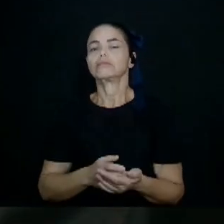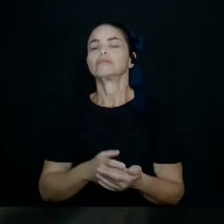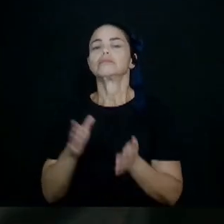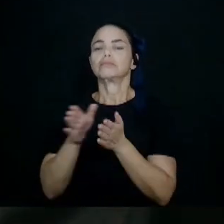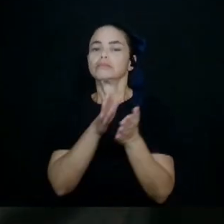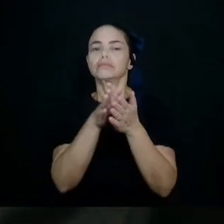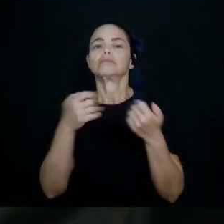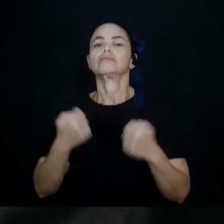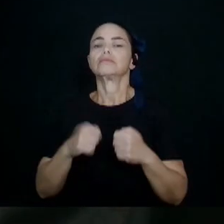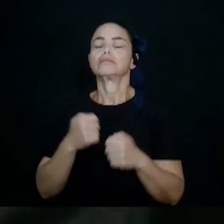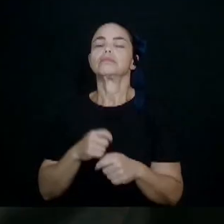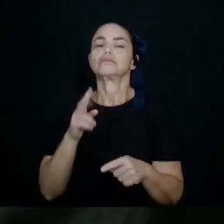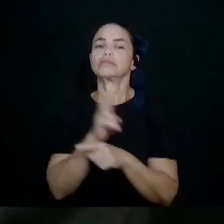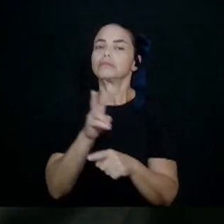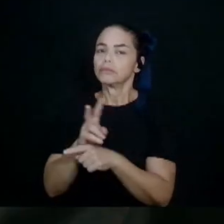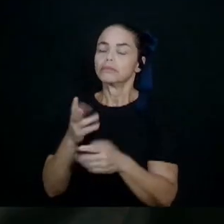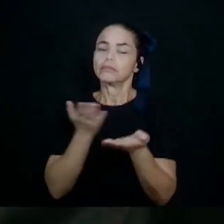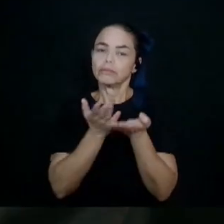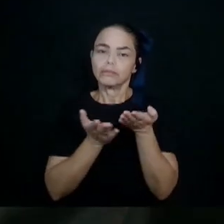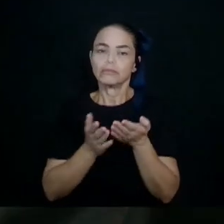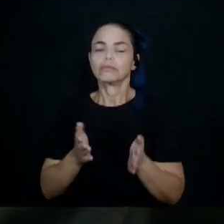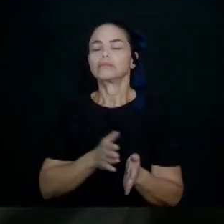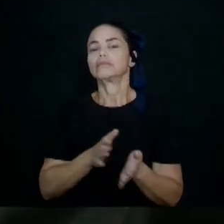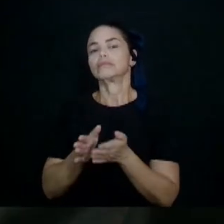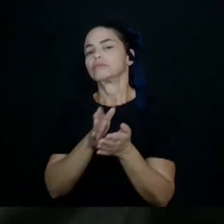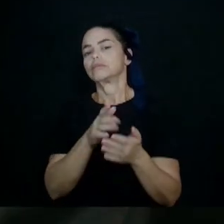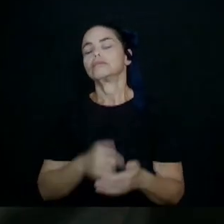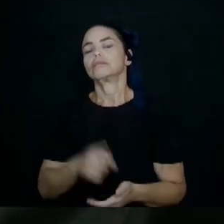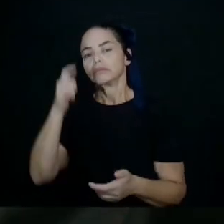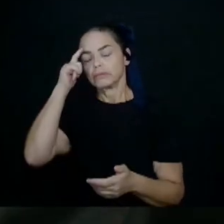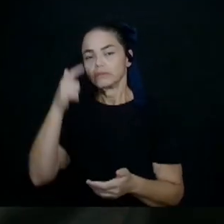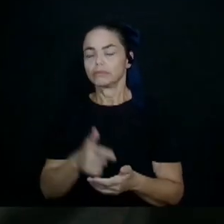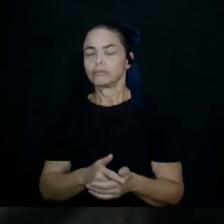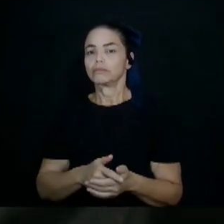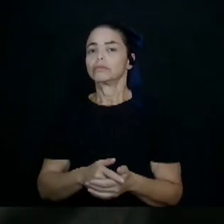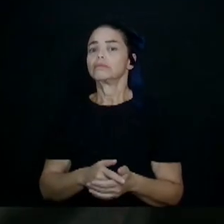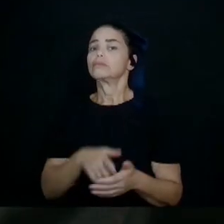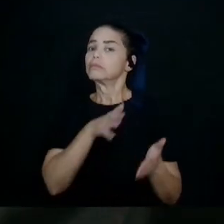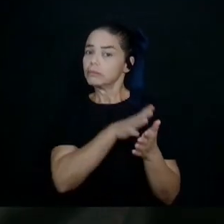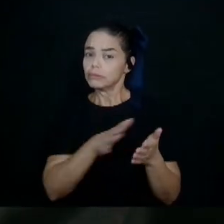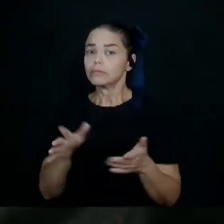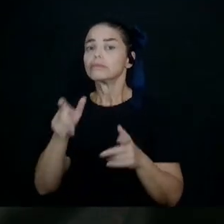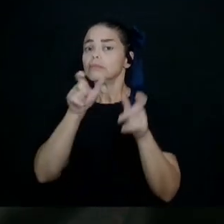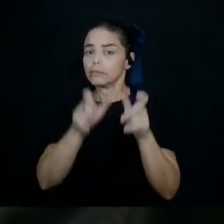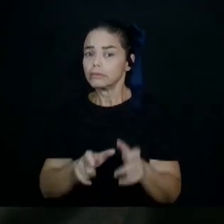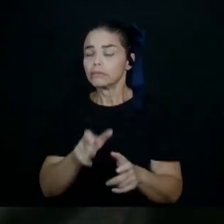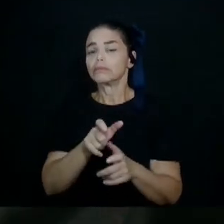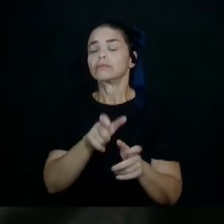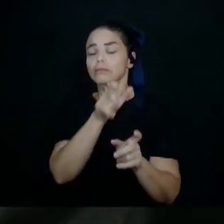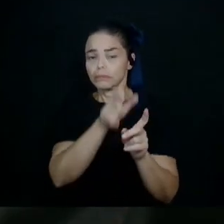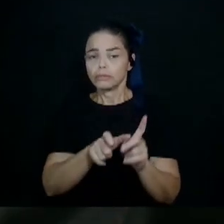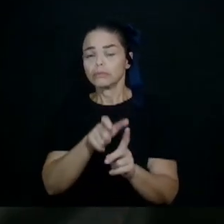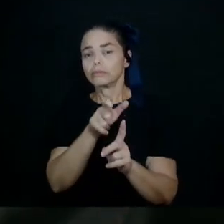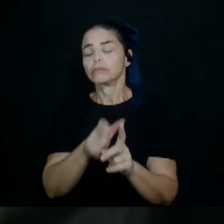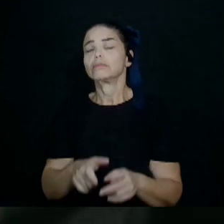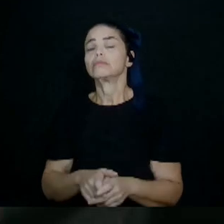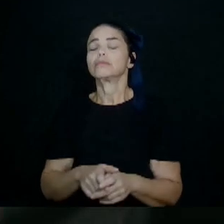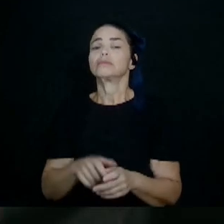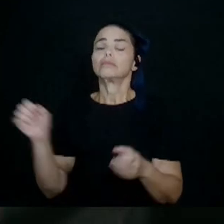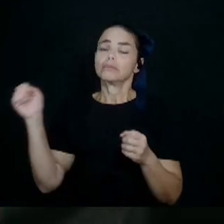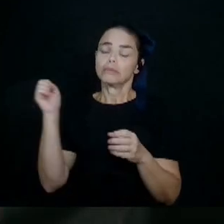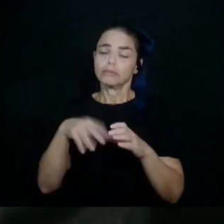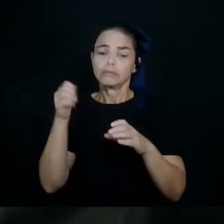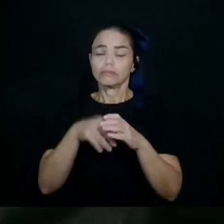ser percorrido, porque você imagina o caminho que foi percorrido por essa pessoa em acumular tanta coisa que chegou